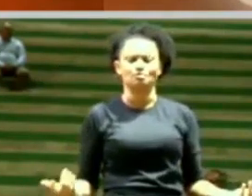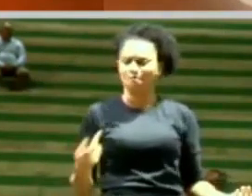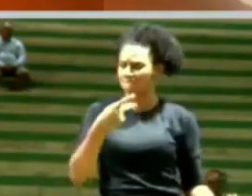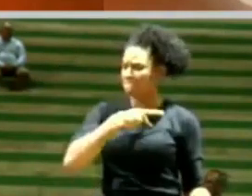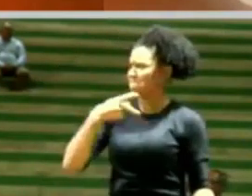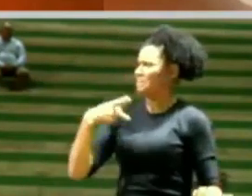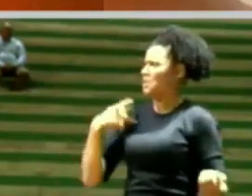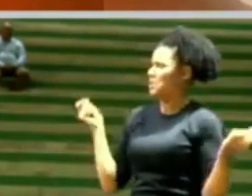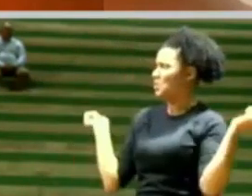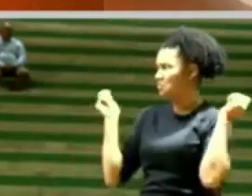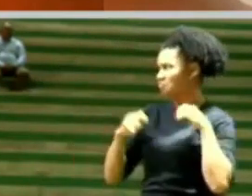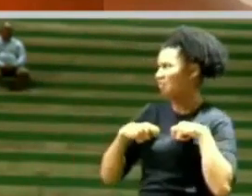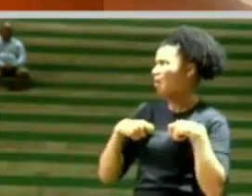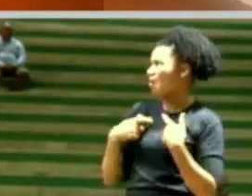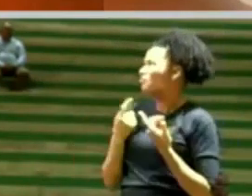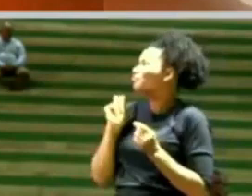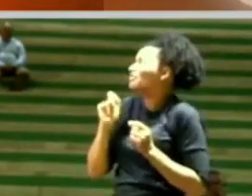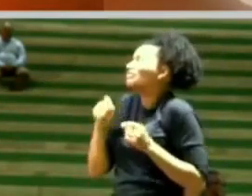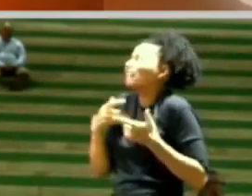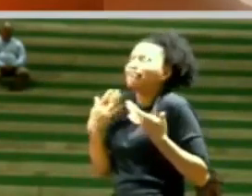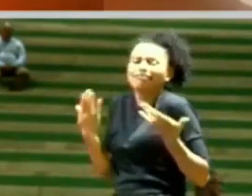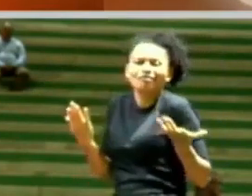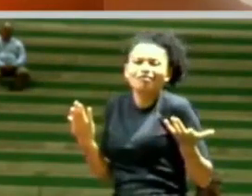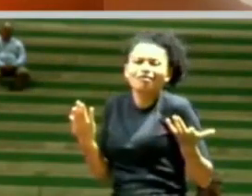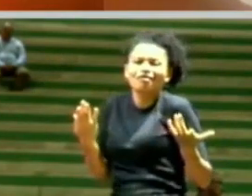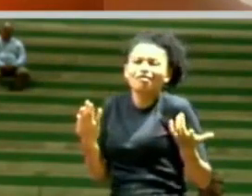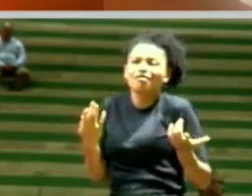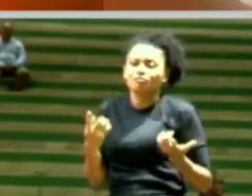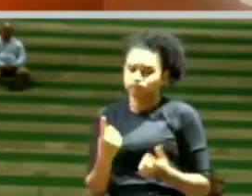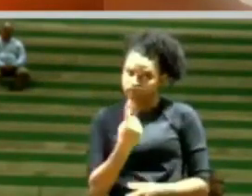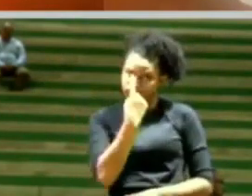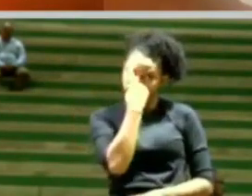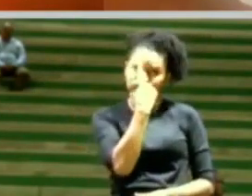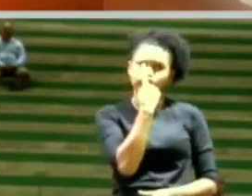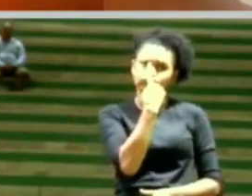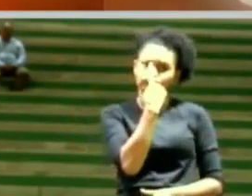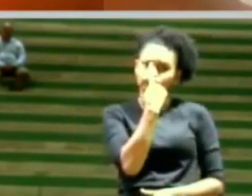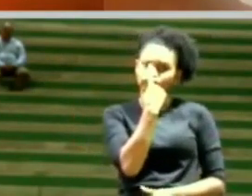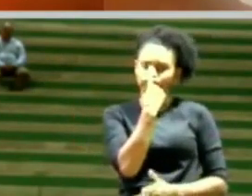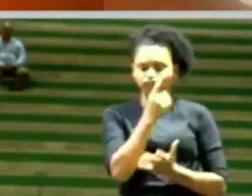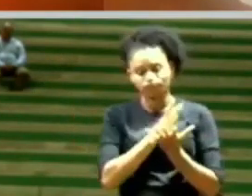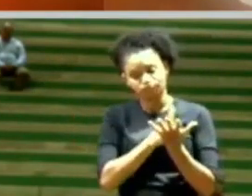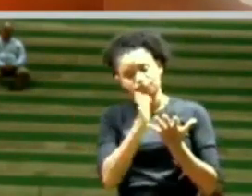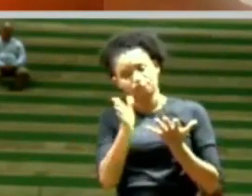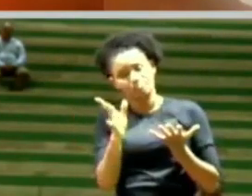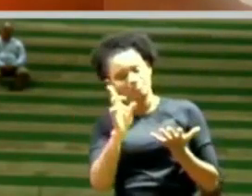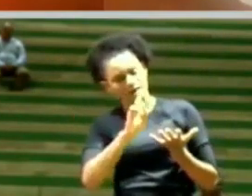Pastor, eu posso fazer alguma coisa? Por um lado, não.